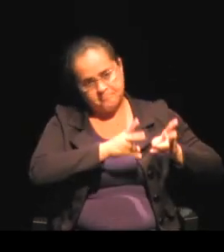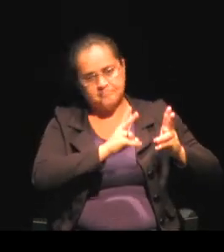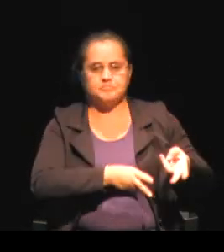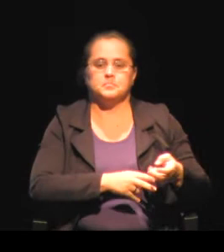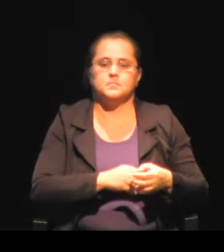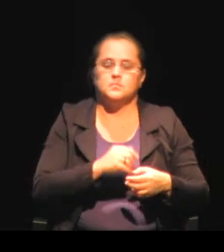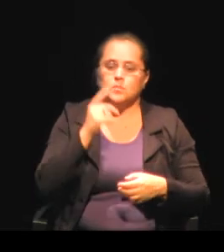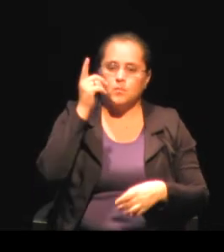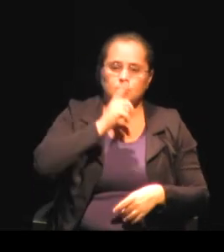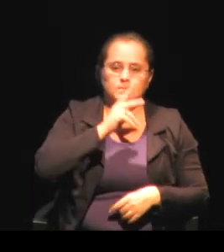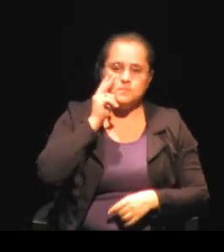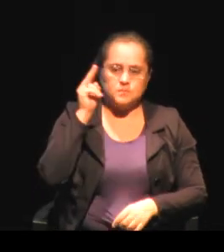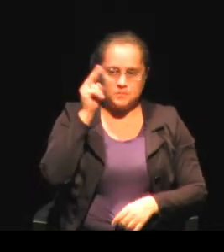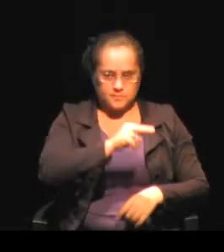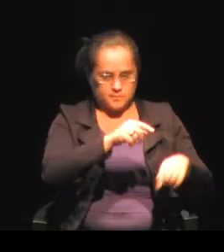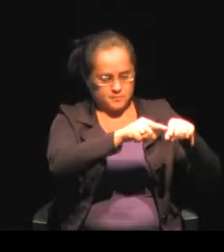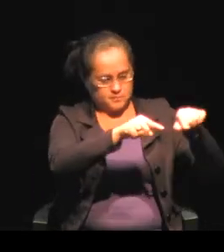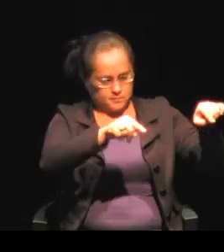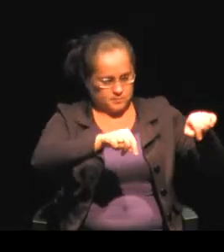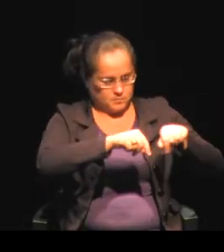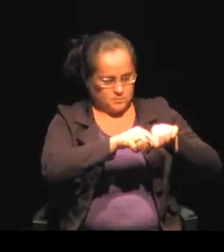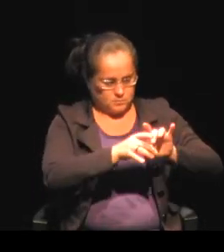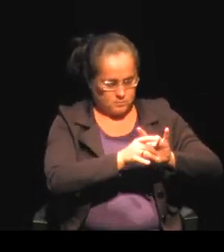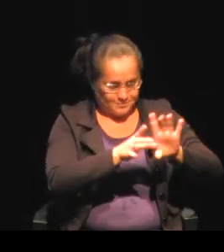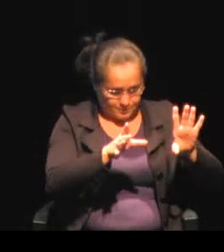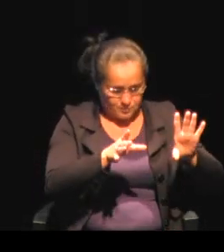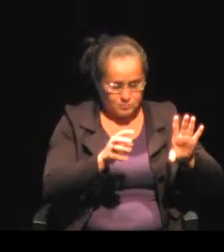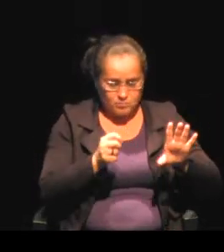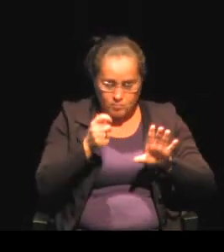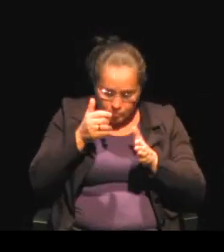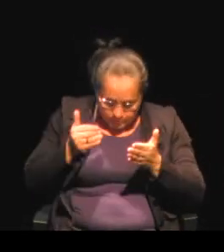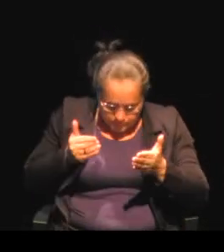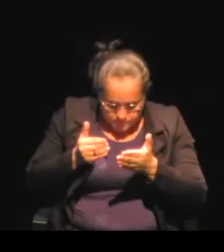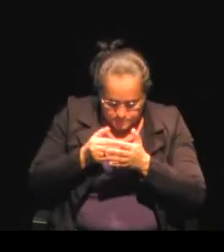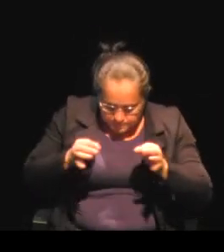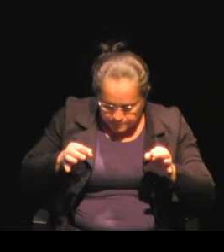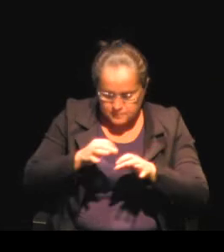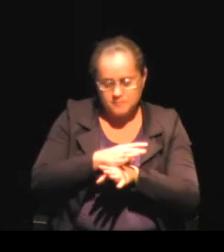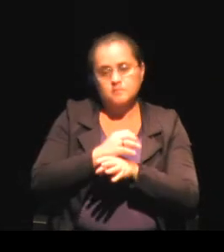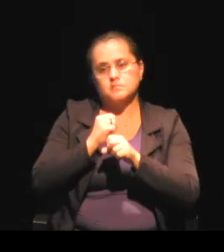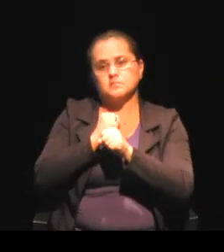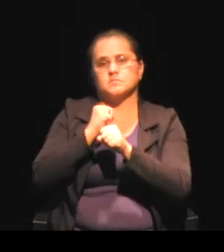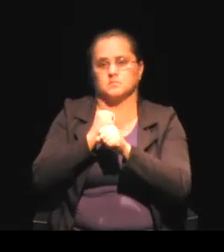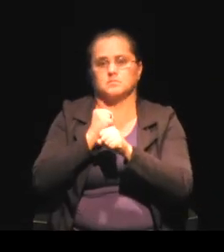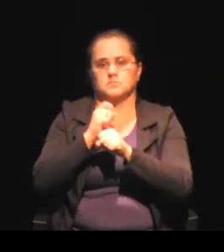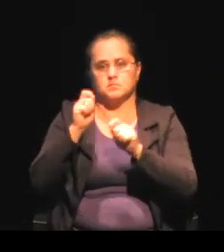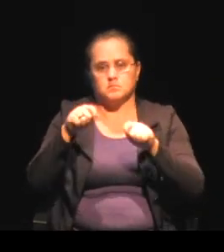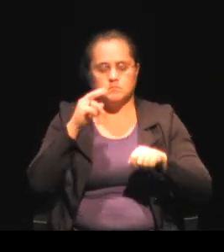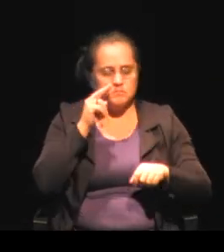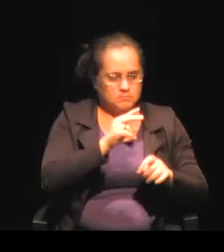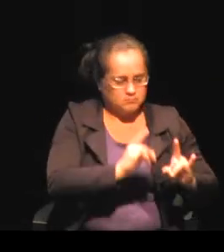ficou aqui. A gente não só conseguiu ver esse espaço livre nos últimos dias da obra. Foi